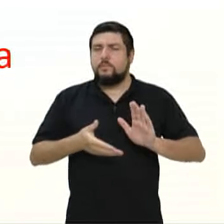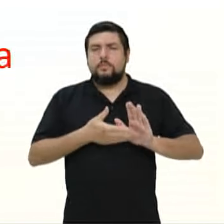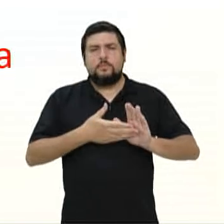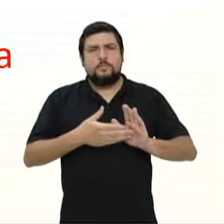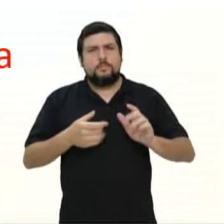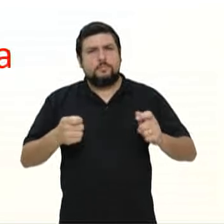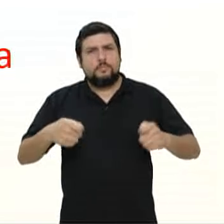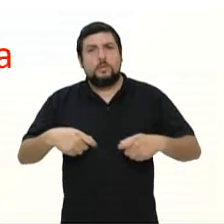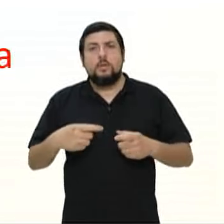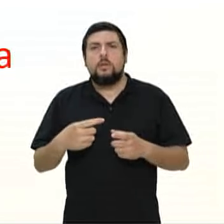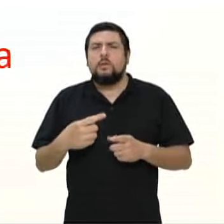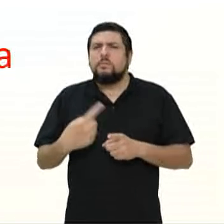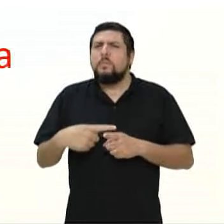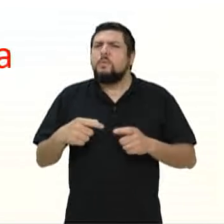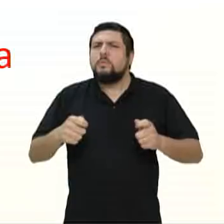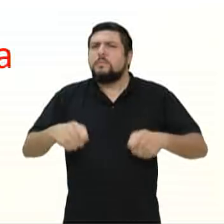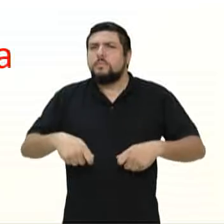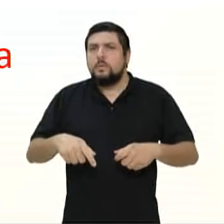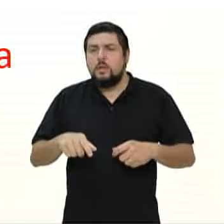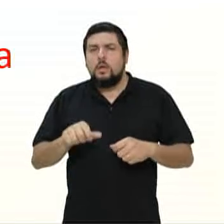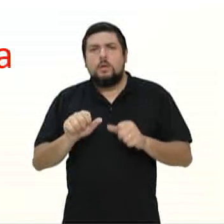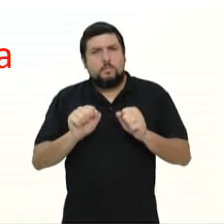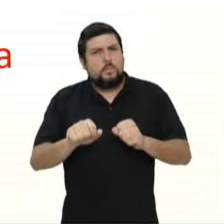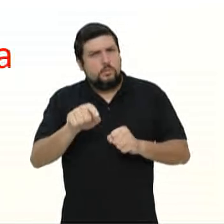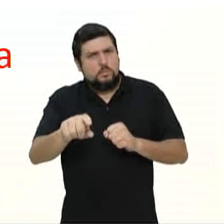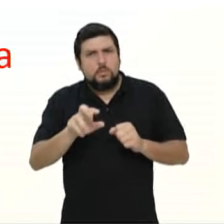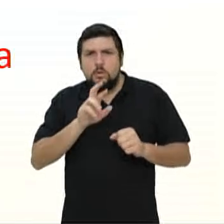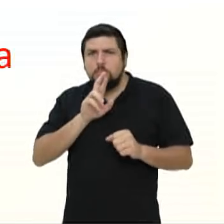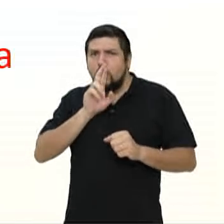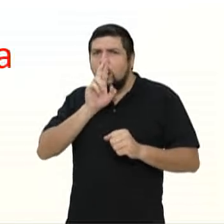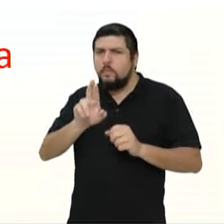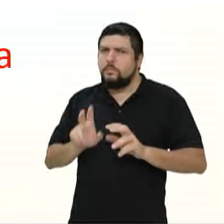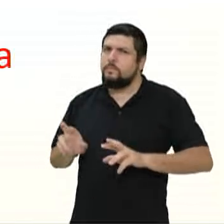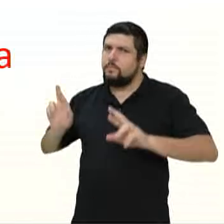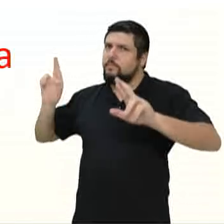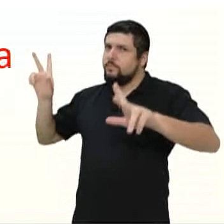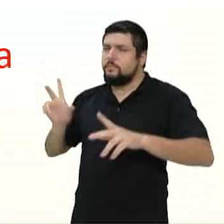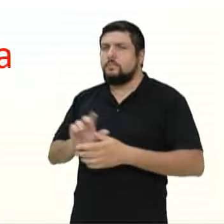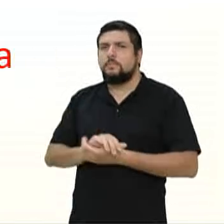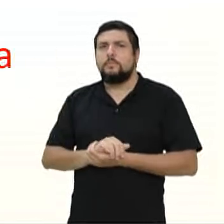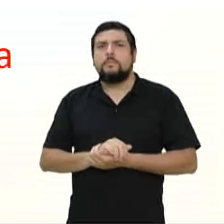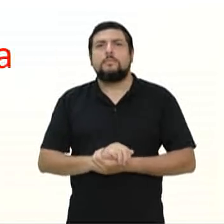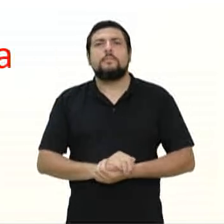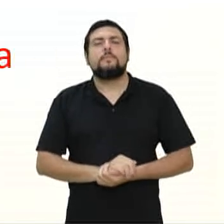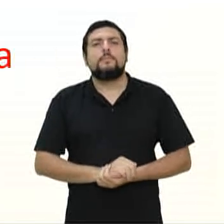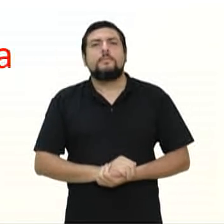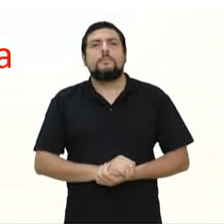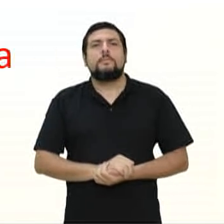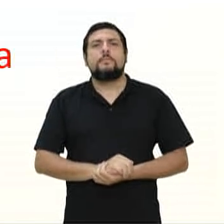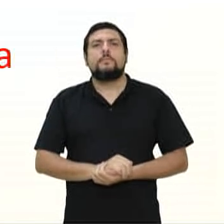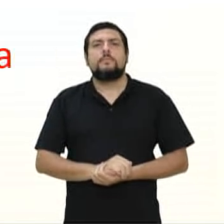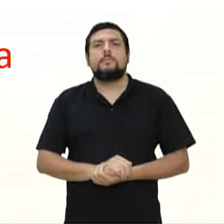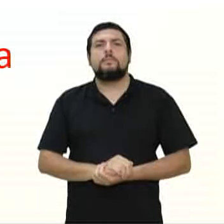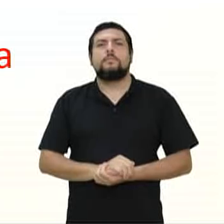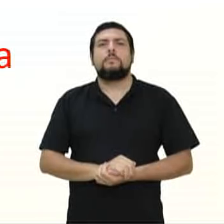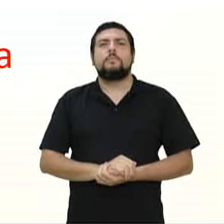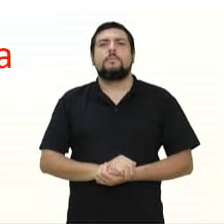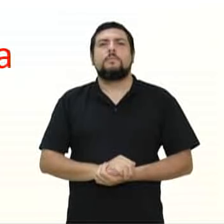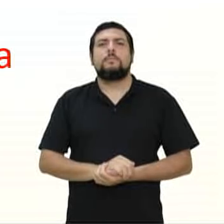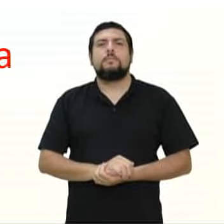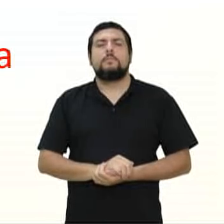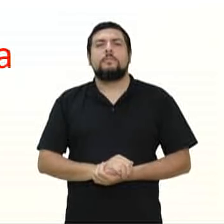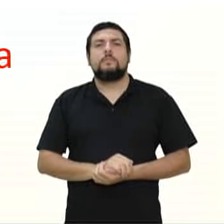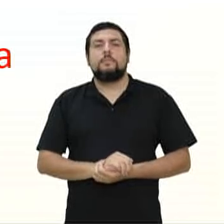que que é possível? Porque você pode responder de uma outra forma, tá certo? Nada impede. Então, o que diz aqui?